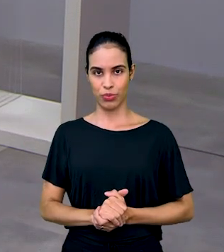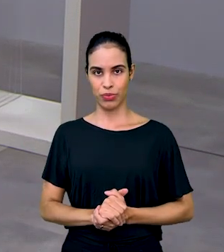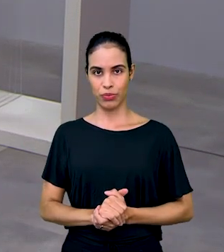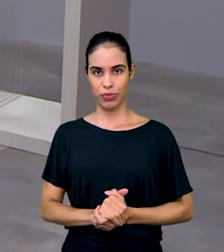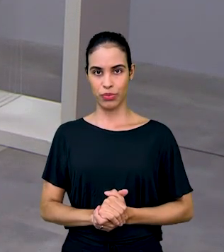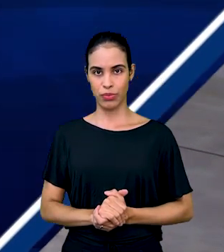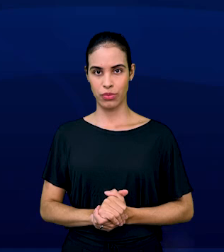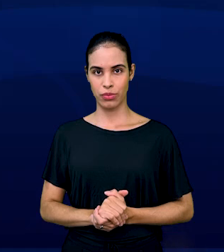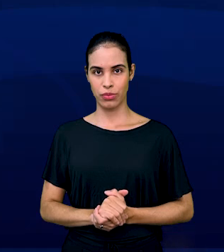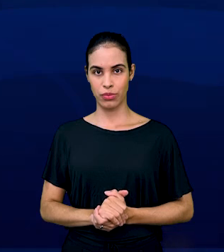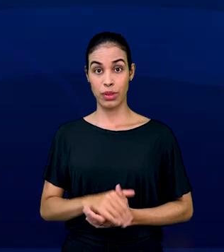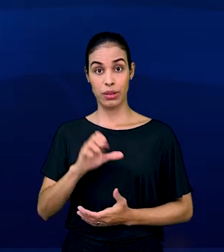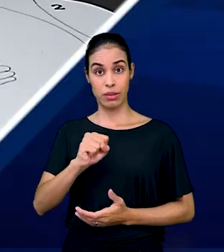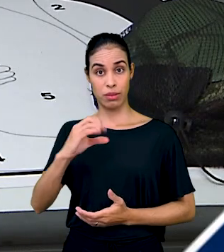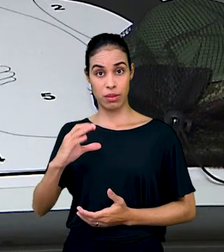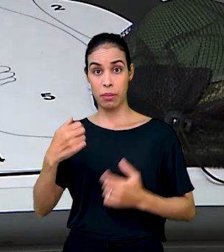hoje.